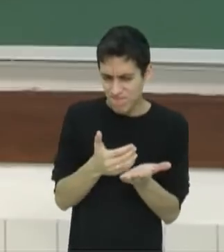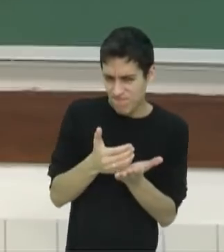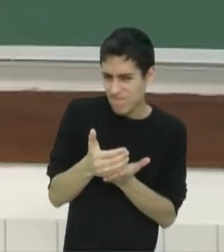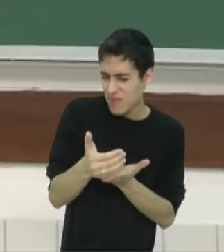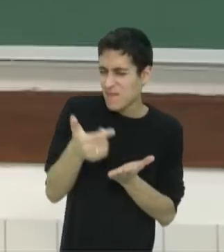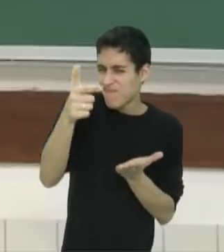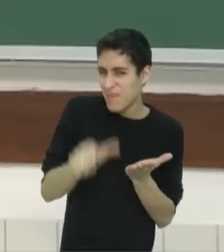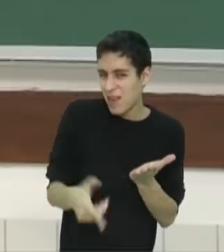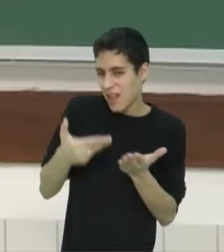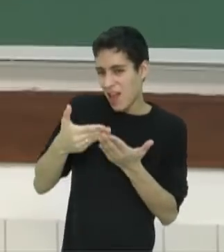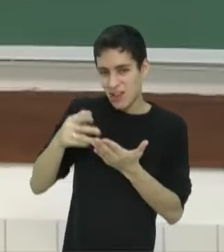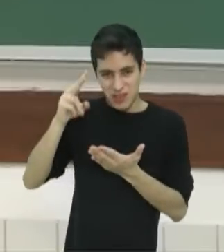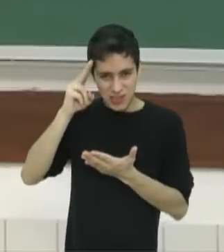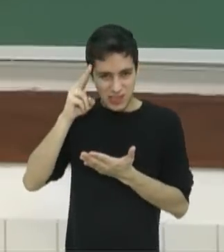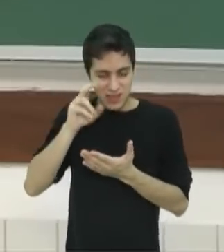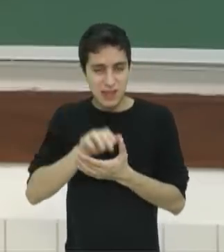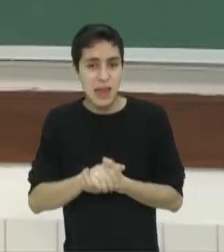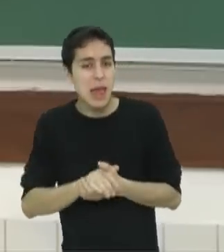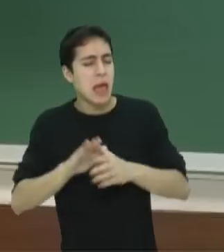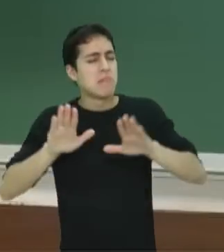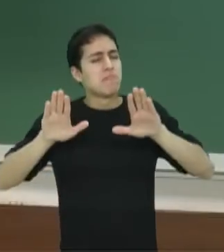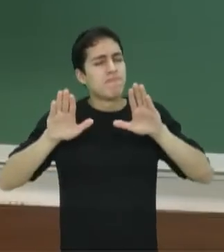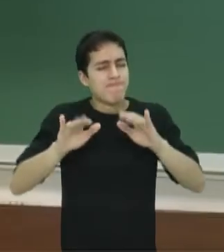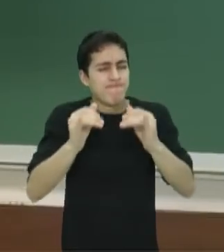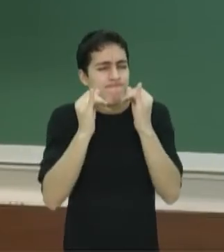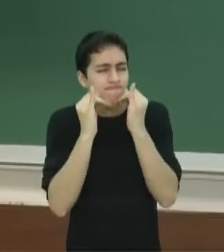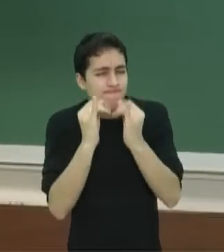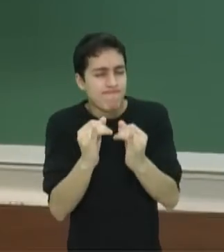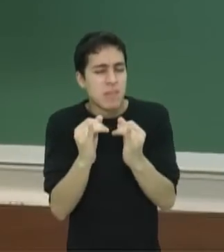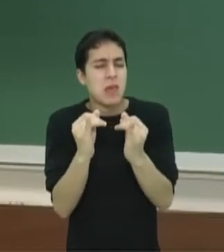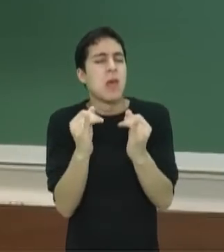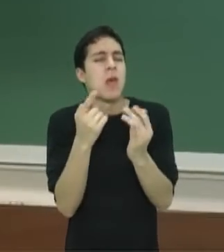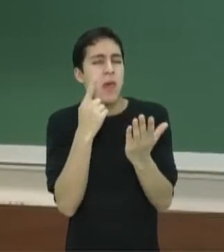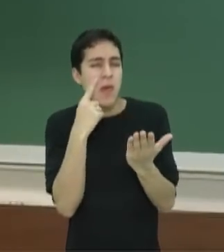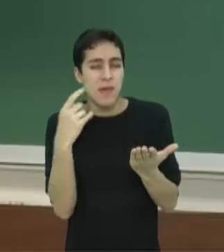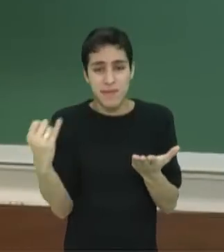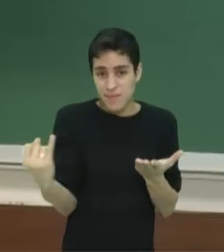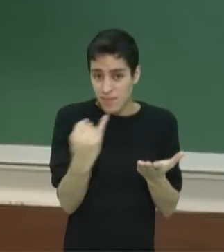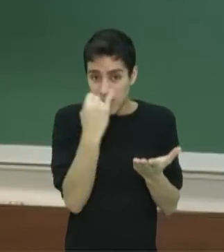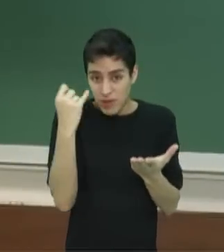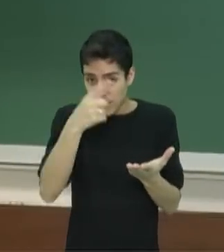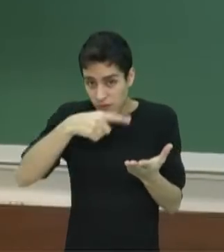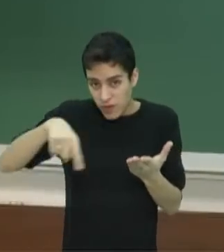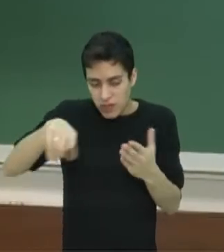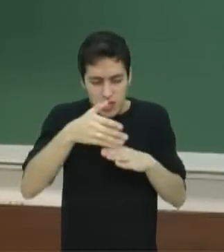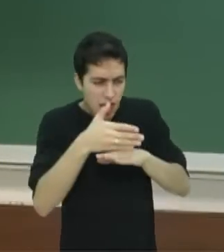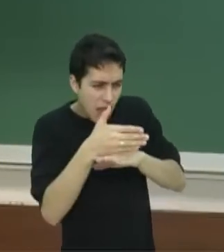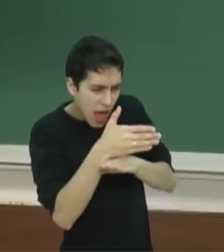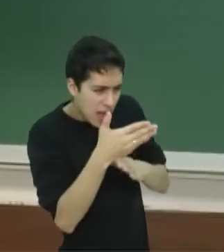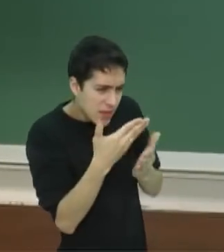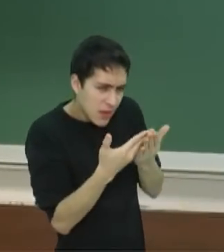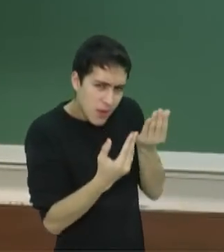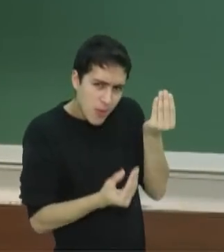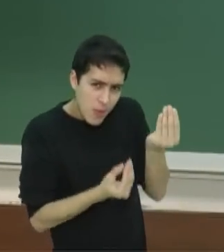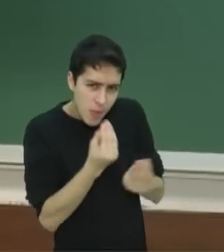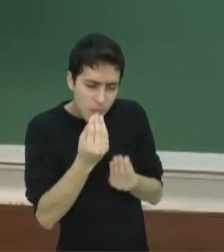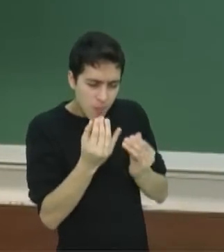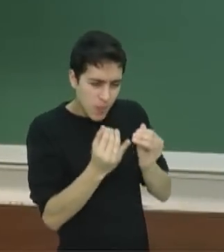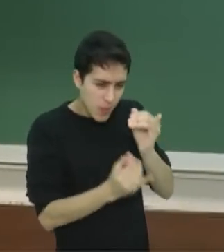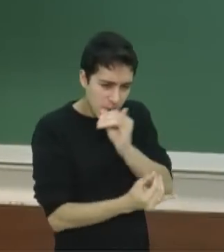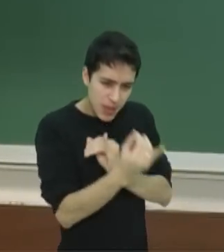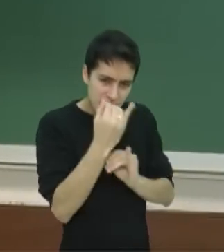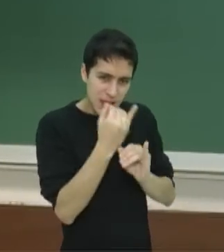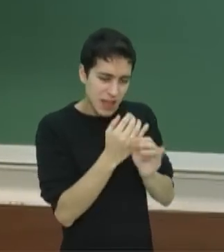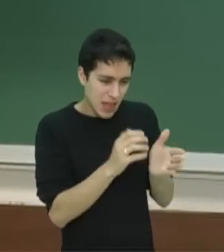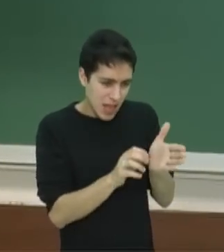História. Eu quero te lembrar da importância que você que está acessando a aula pela internet, pelo